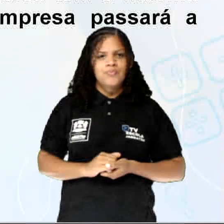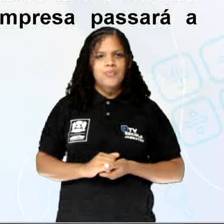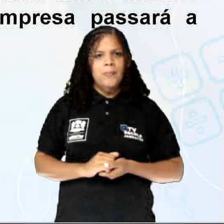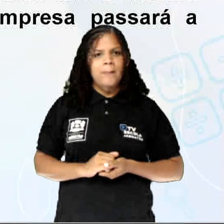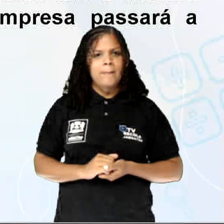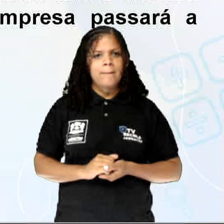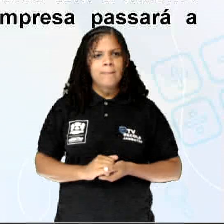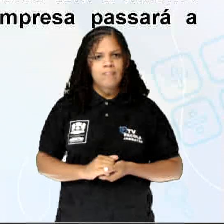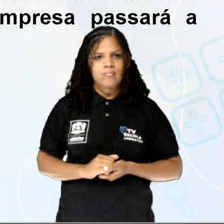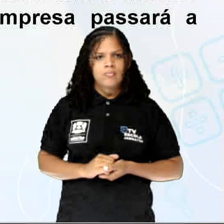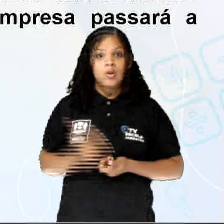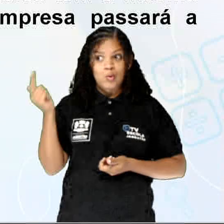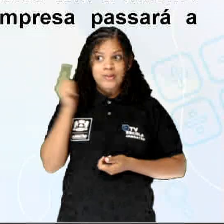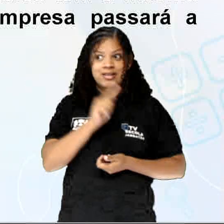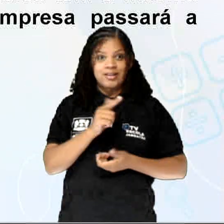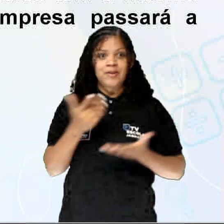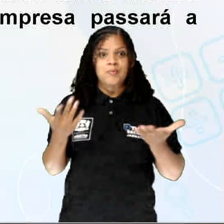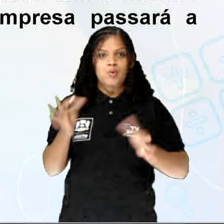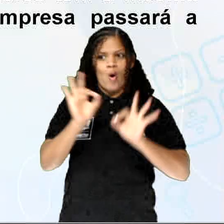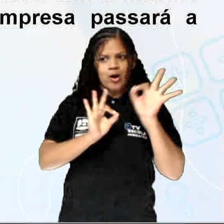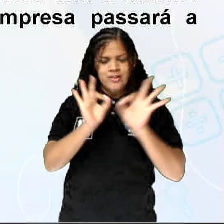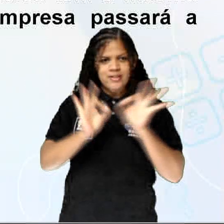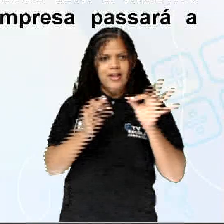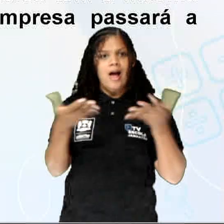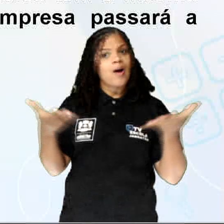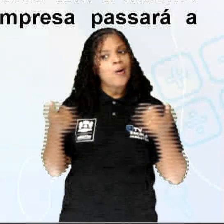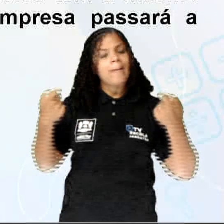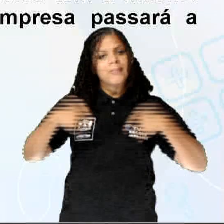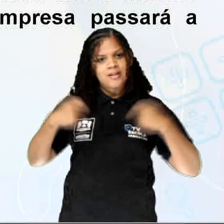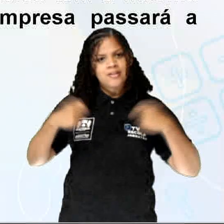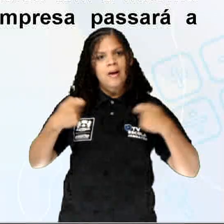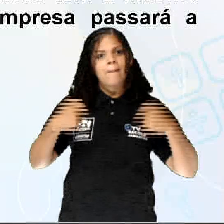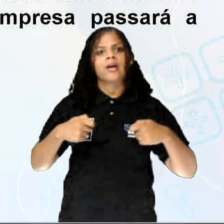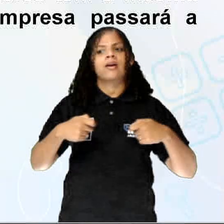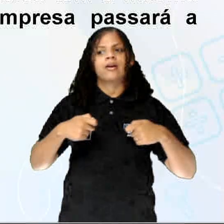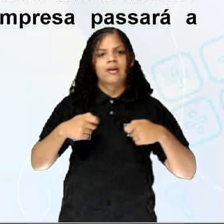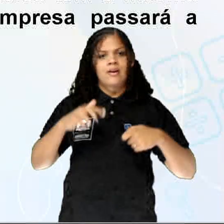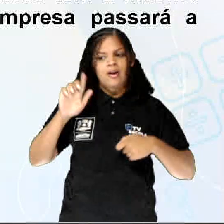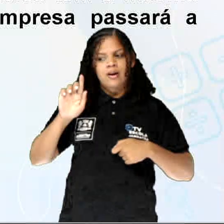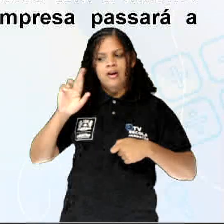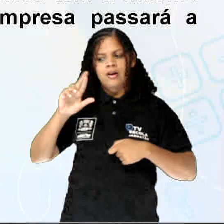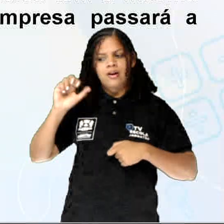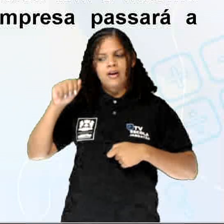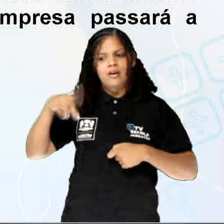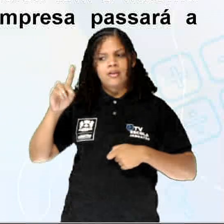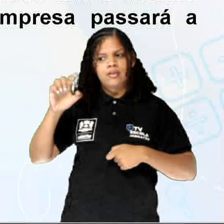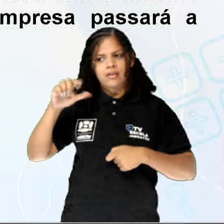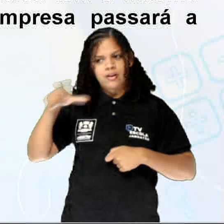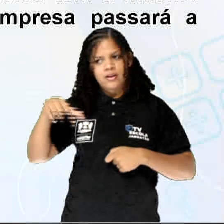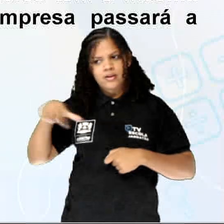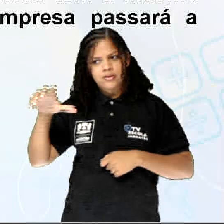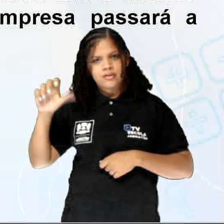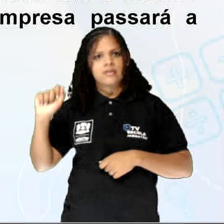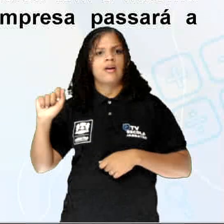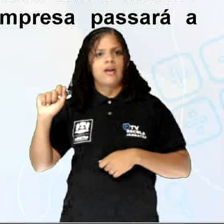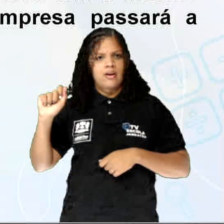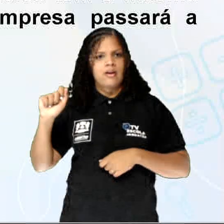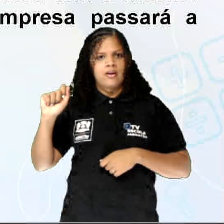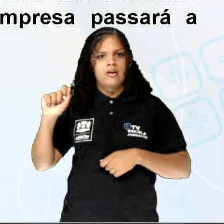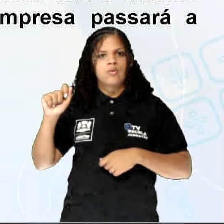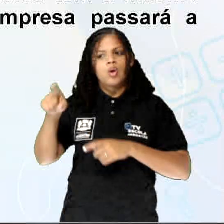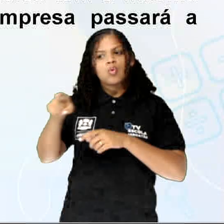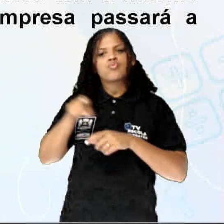1.320 funcionários, eles trabalhando 8 horas por dia, conseguem produzir 5.280 litros de refrigerante. E a situação